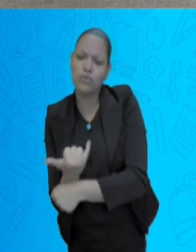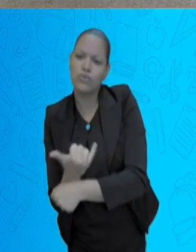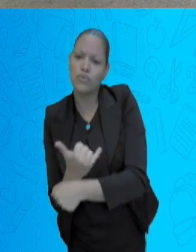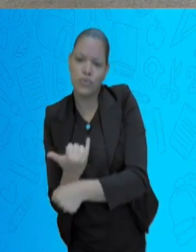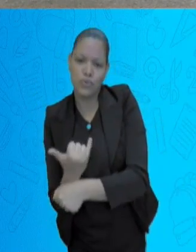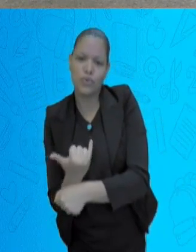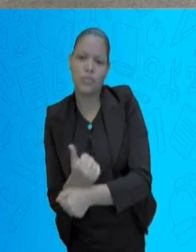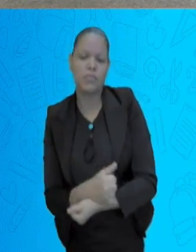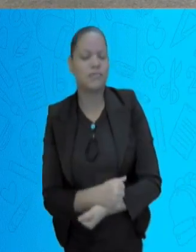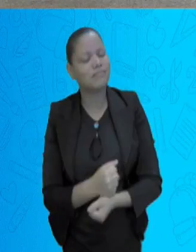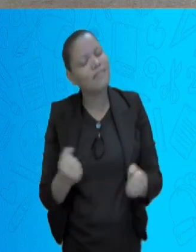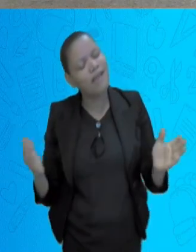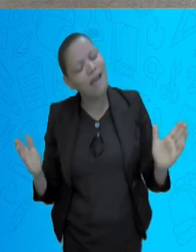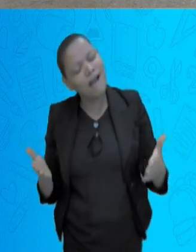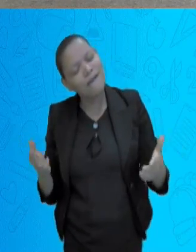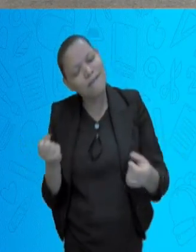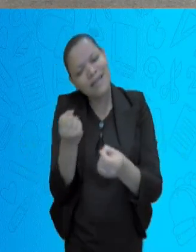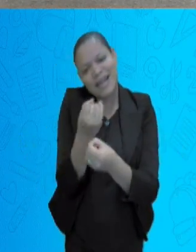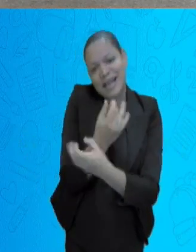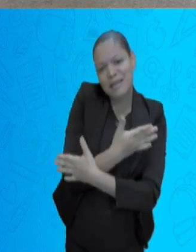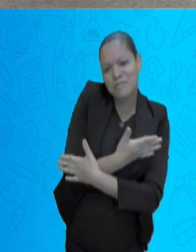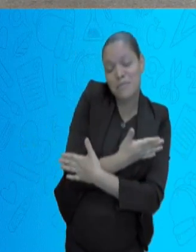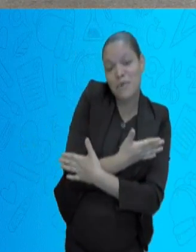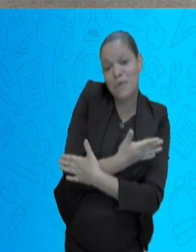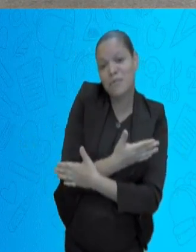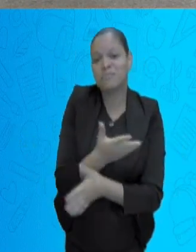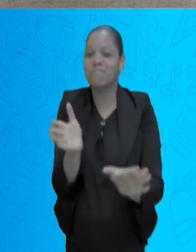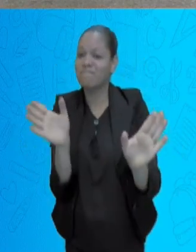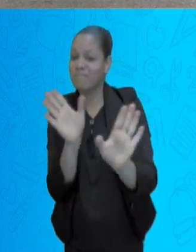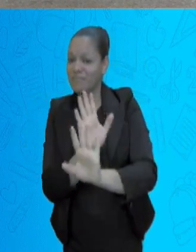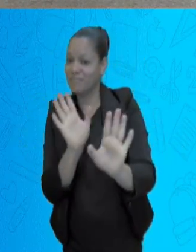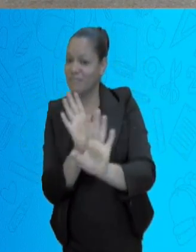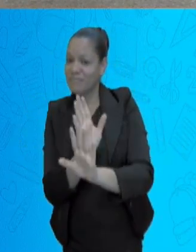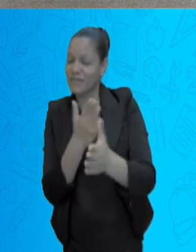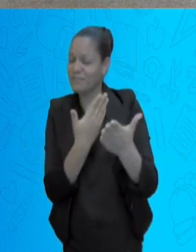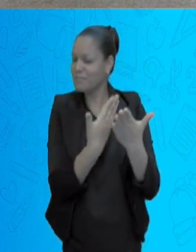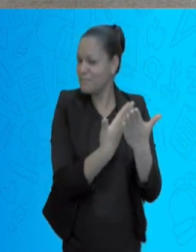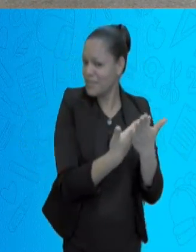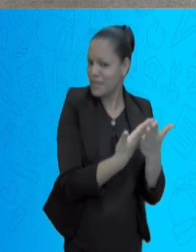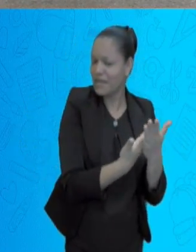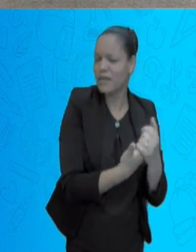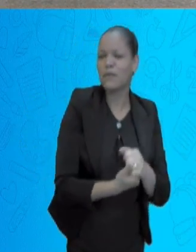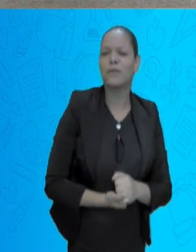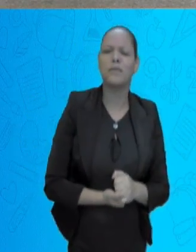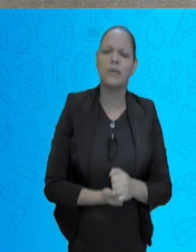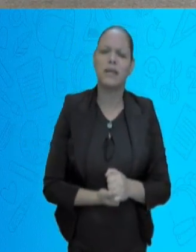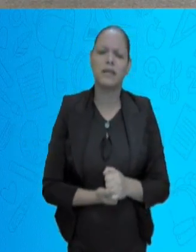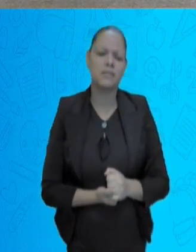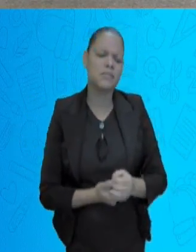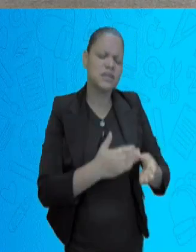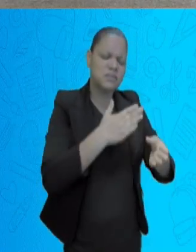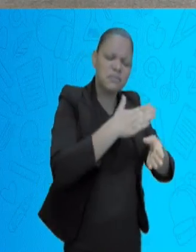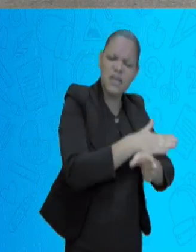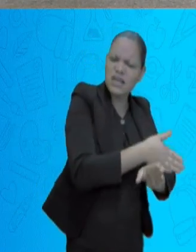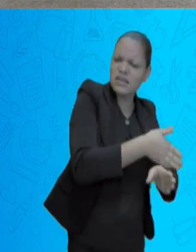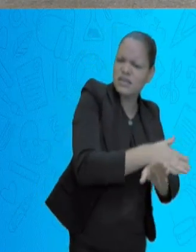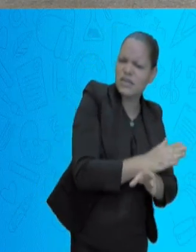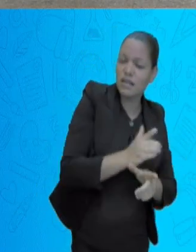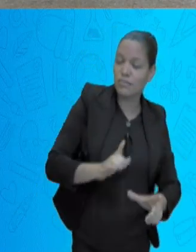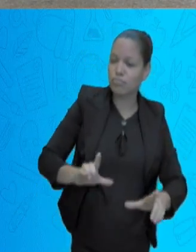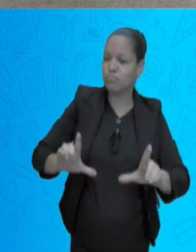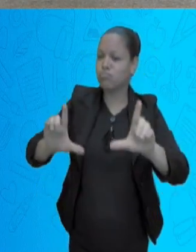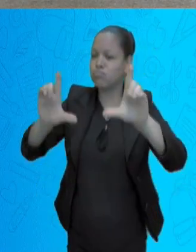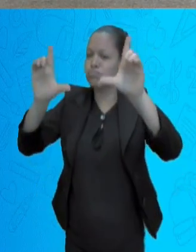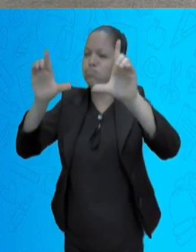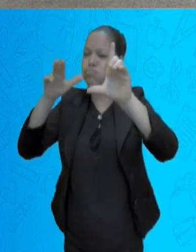terminei a minha aula e até a próxima aula. Mas se você ainda não acessou a plataforma